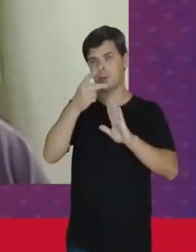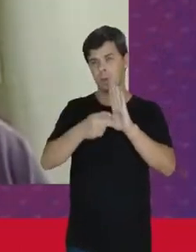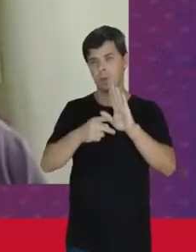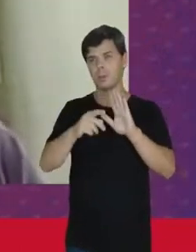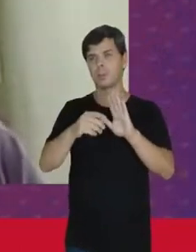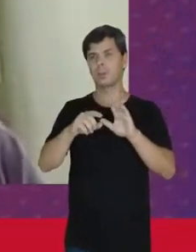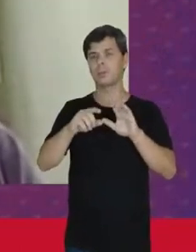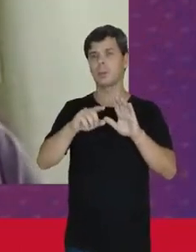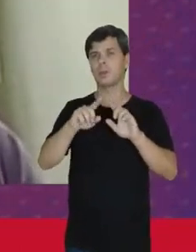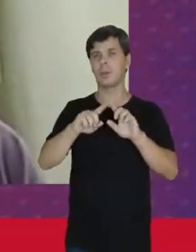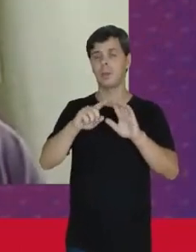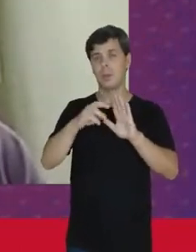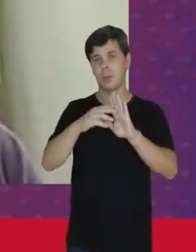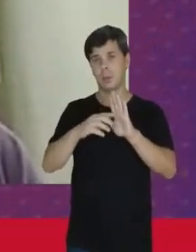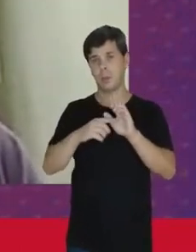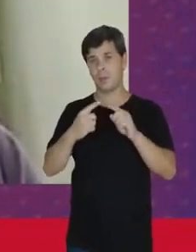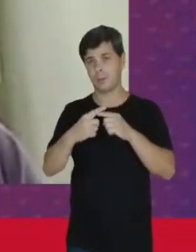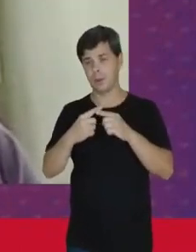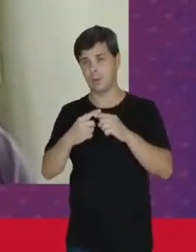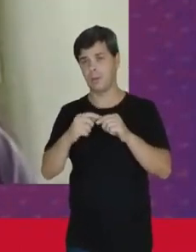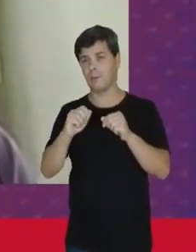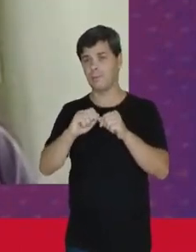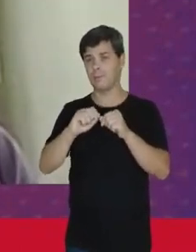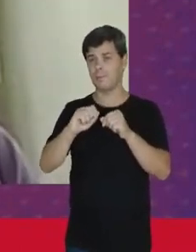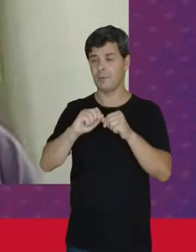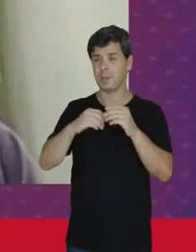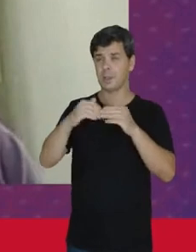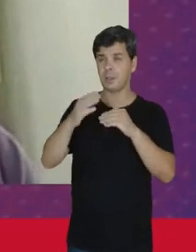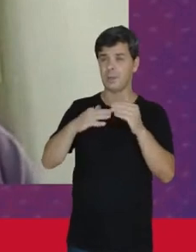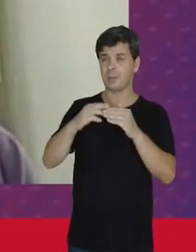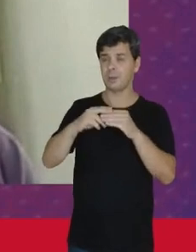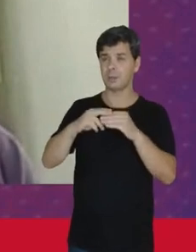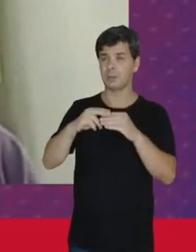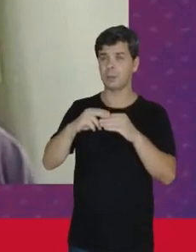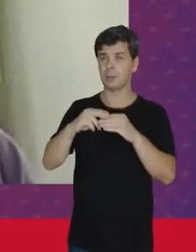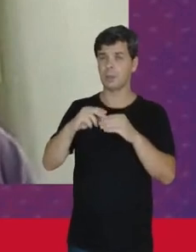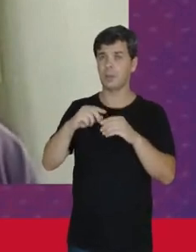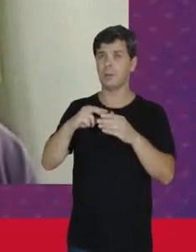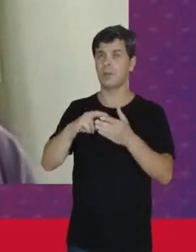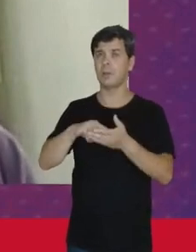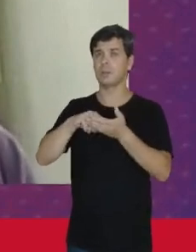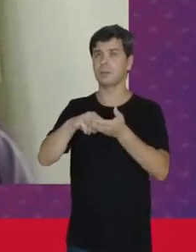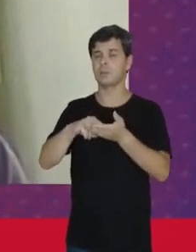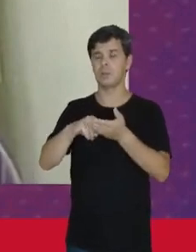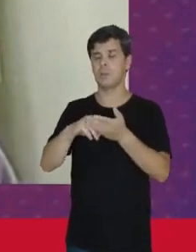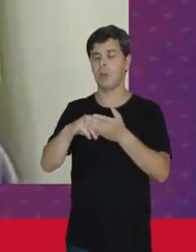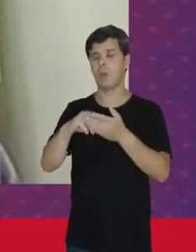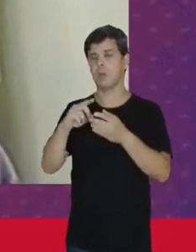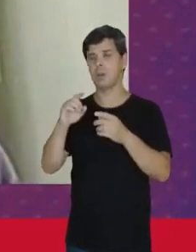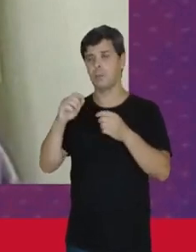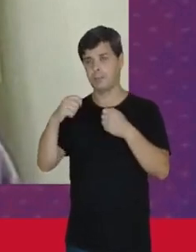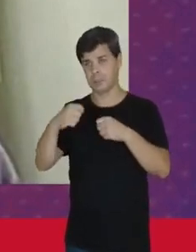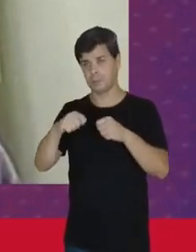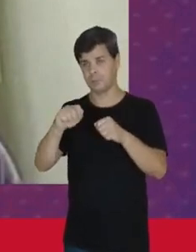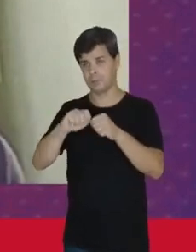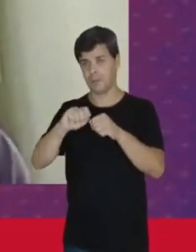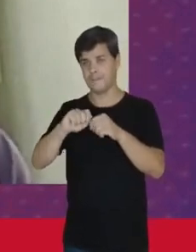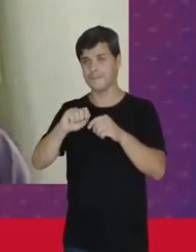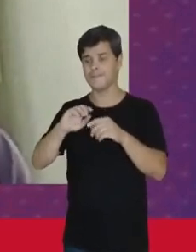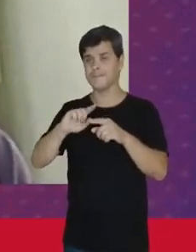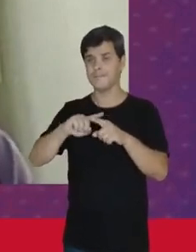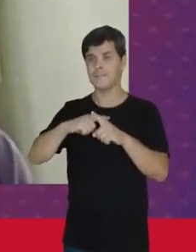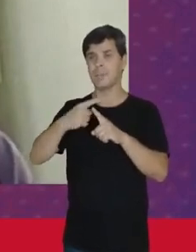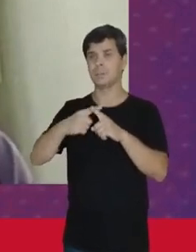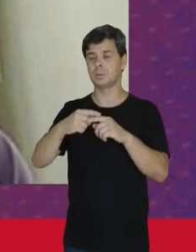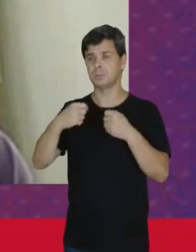projetos, porque a gente já realiza na prática, a gente já resiste, mas isso não é suficiente, né, a gente precisa do